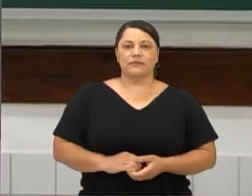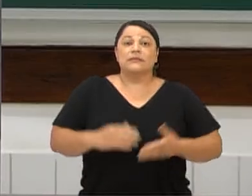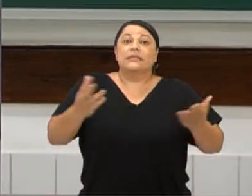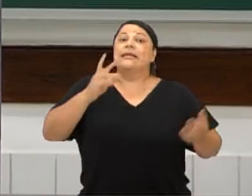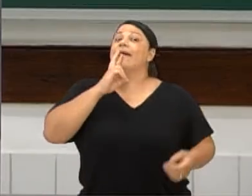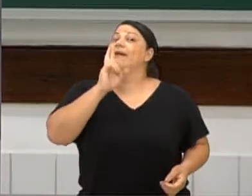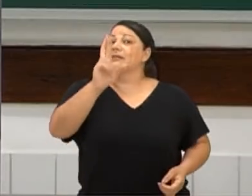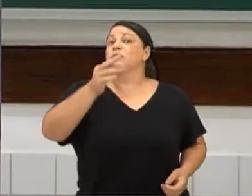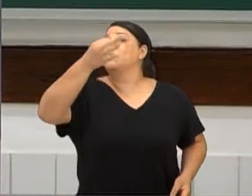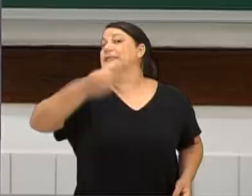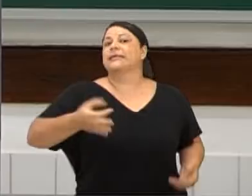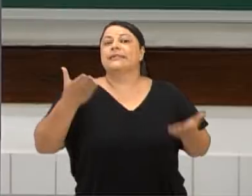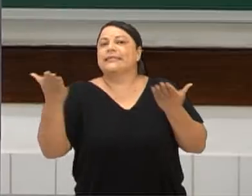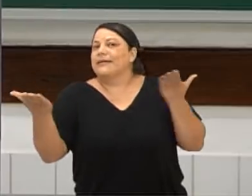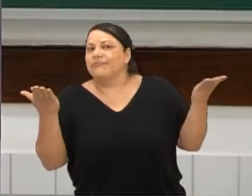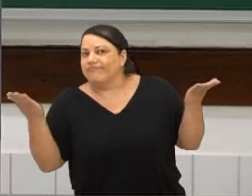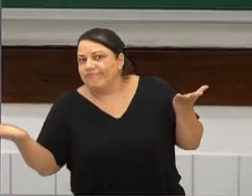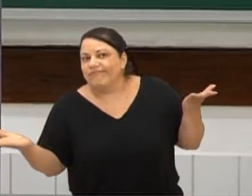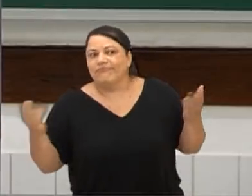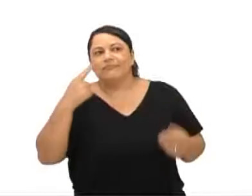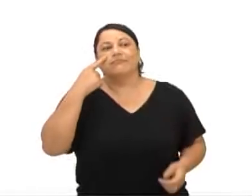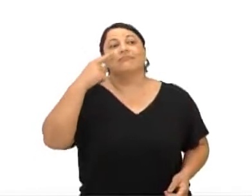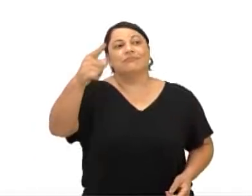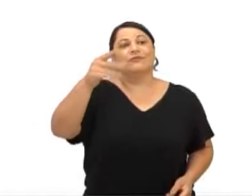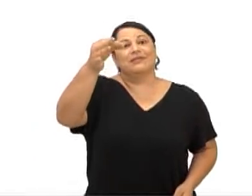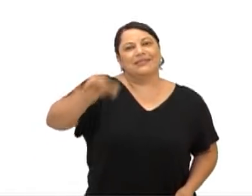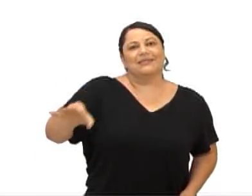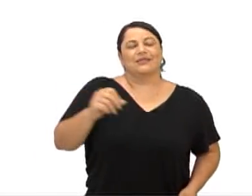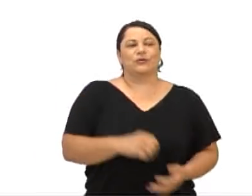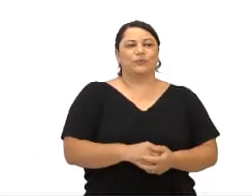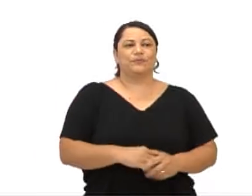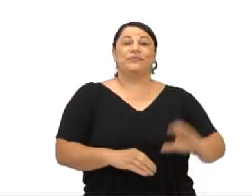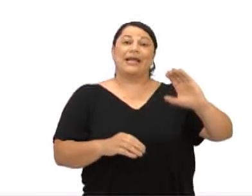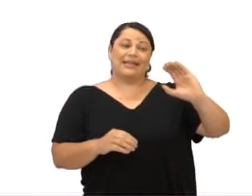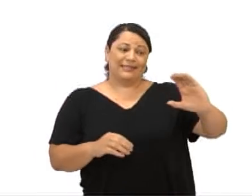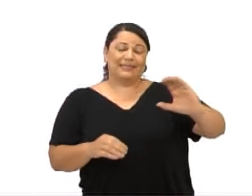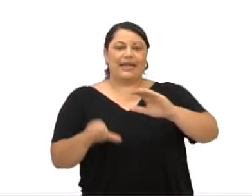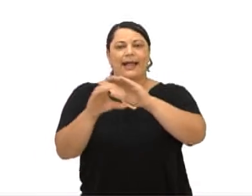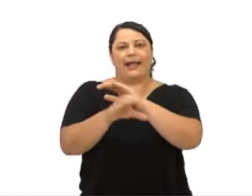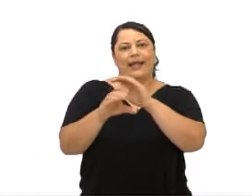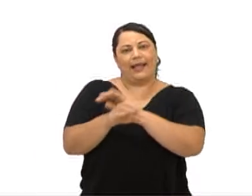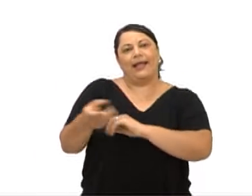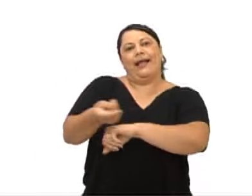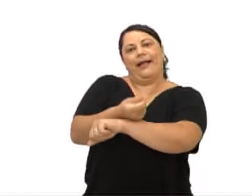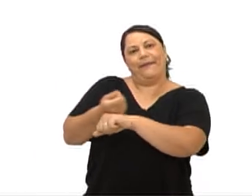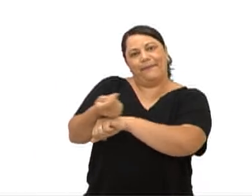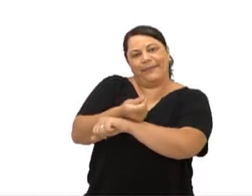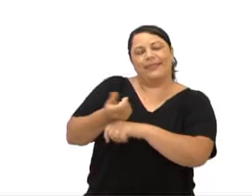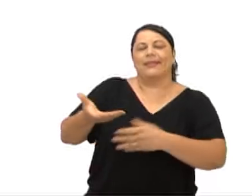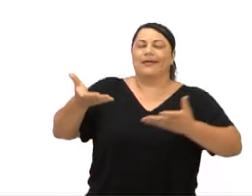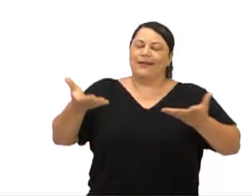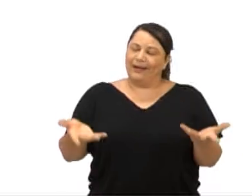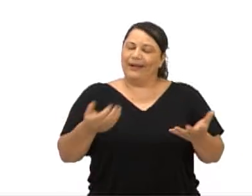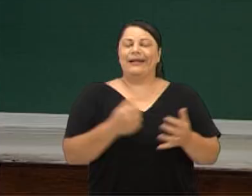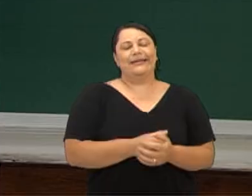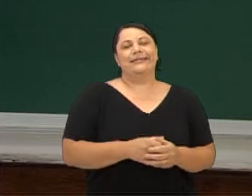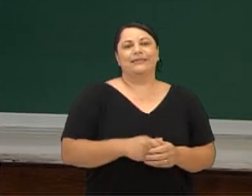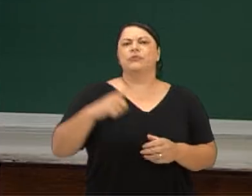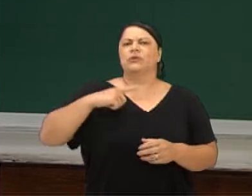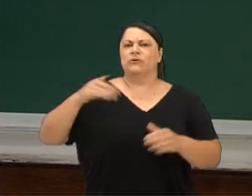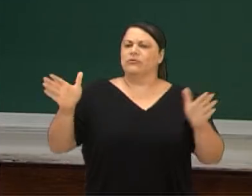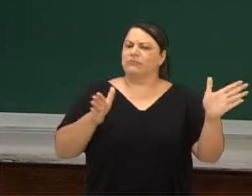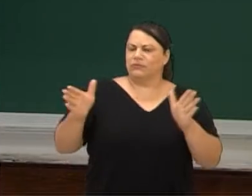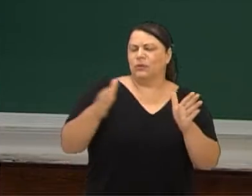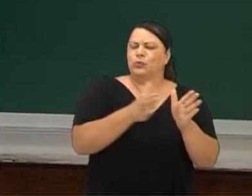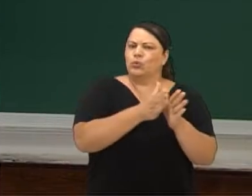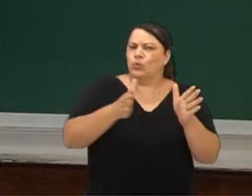E a resposta correta é, vamos ver se você acertou, C, capitalismo. Então aqui nós tivemos, durante a segunda